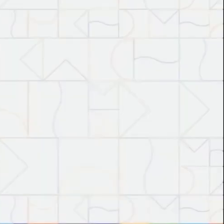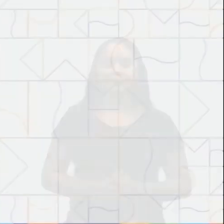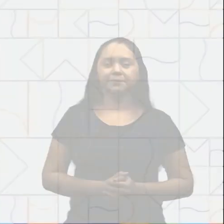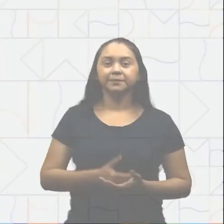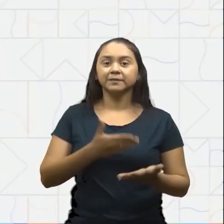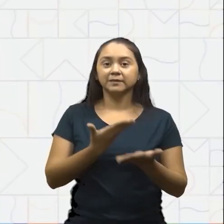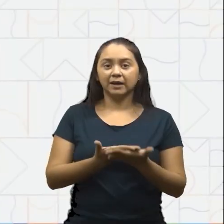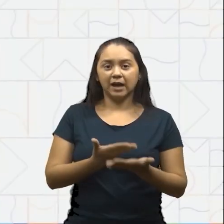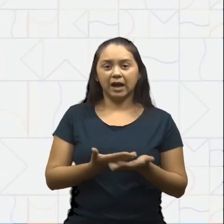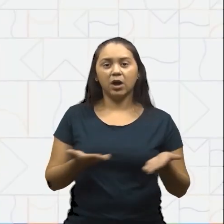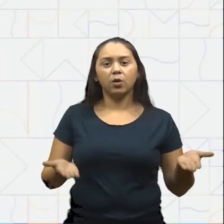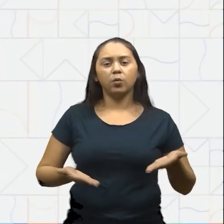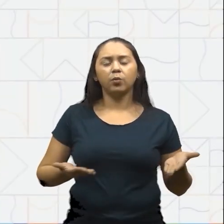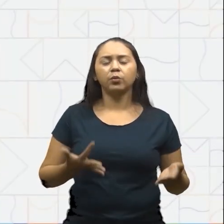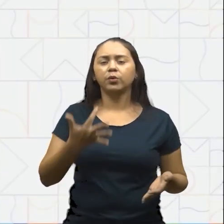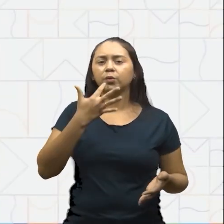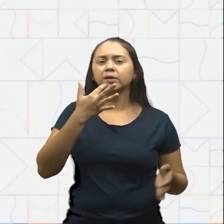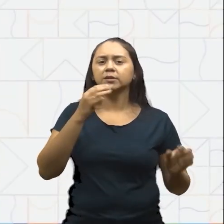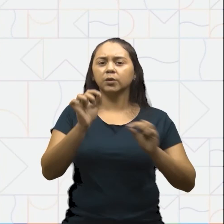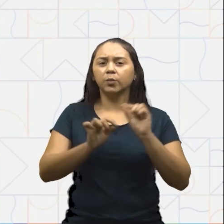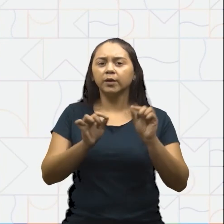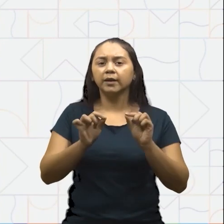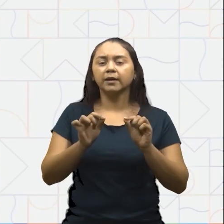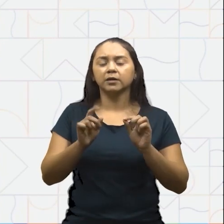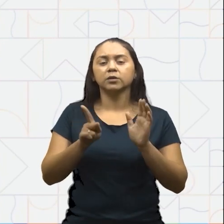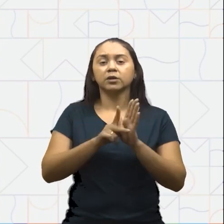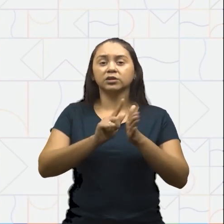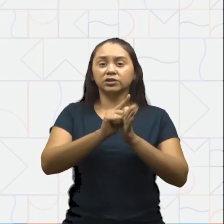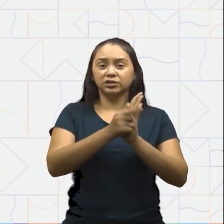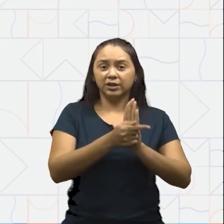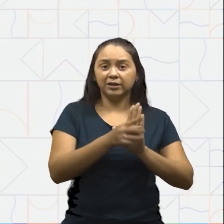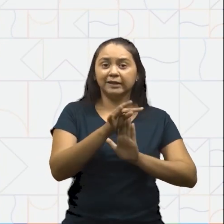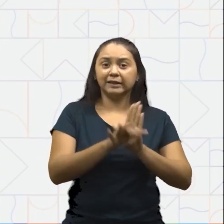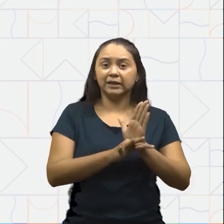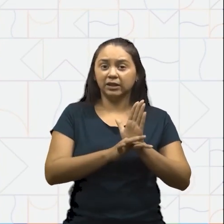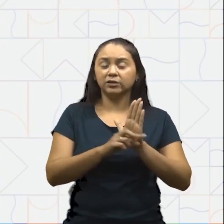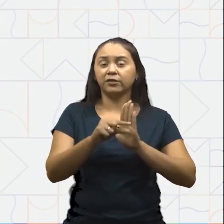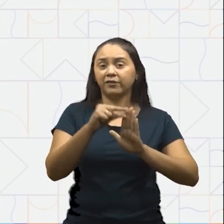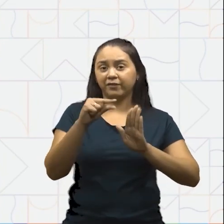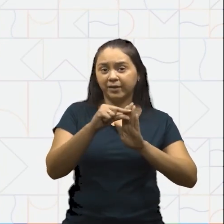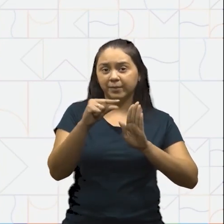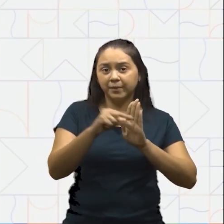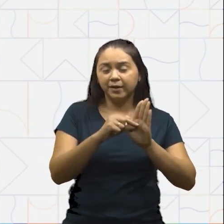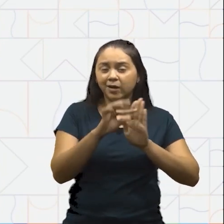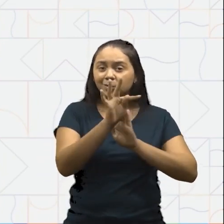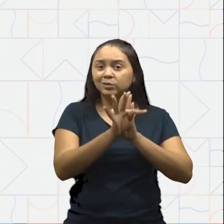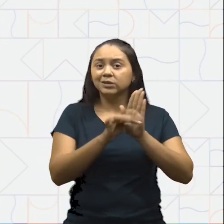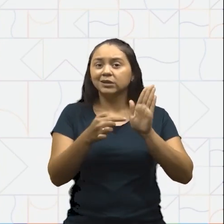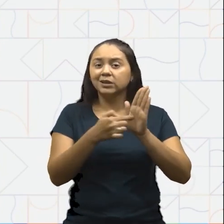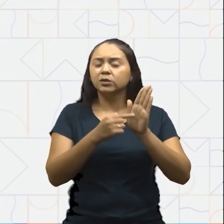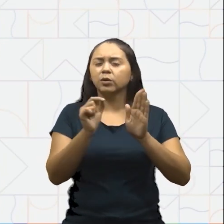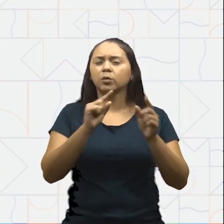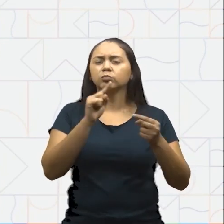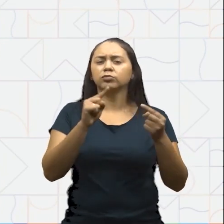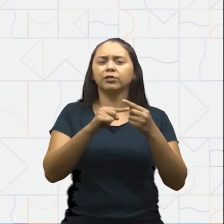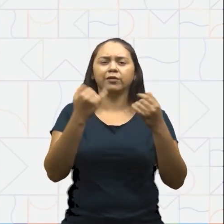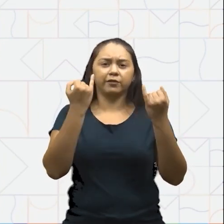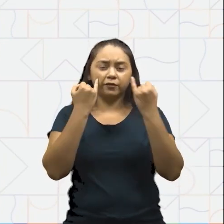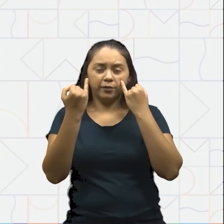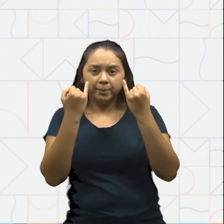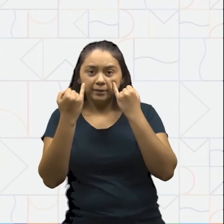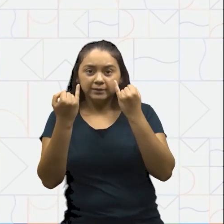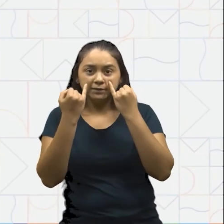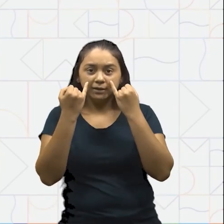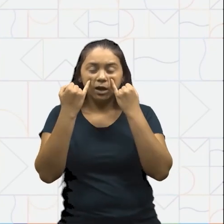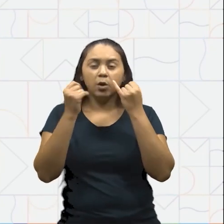Na aula de hoje, conhecemos um pouco sobre o gênero textual verbete, que é um texto de caráter informativo,